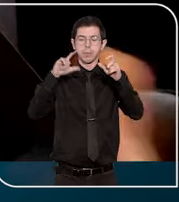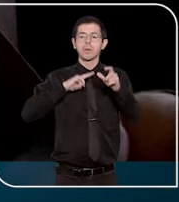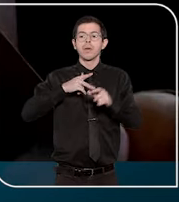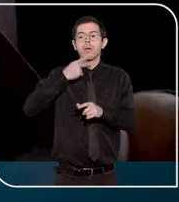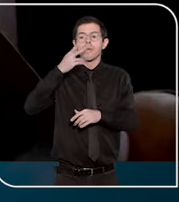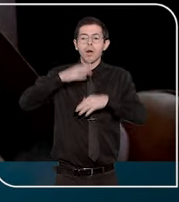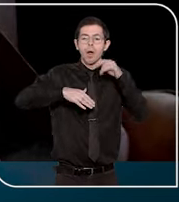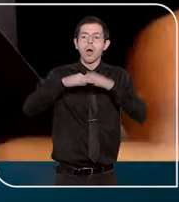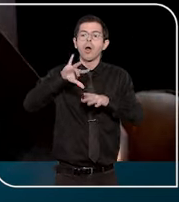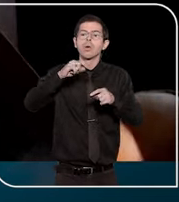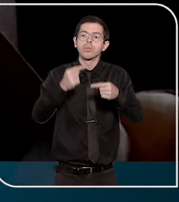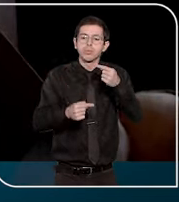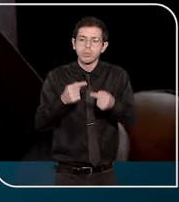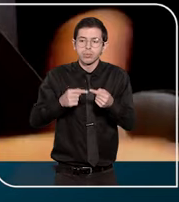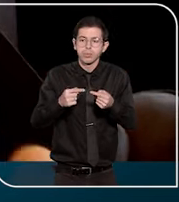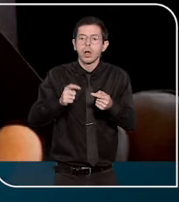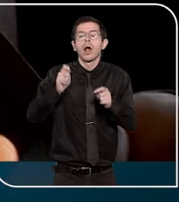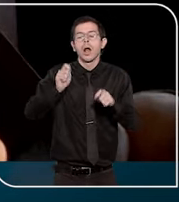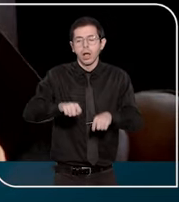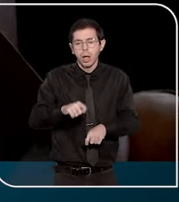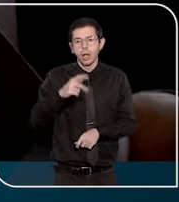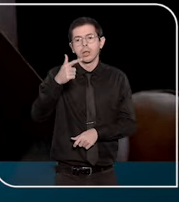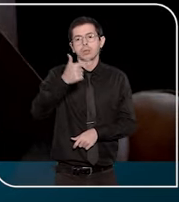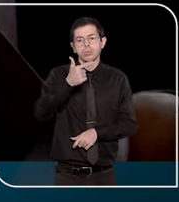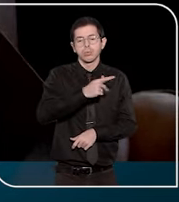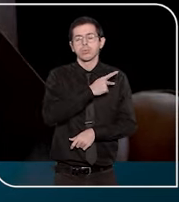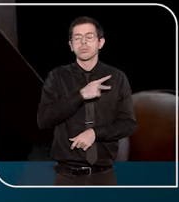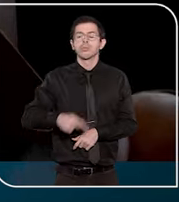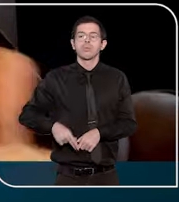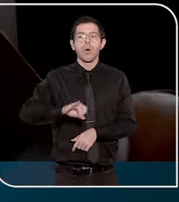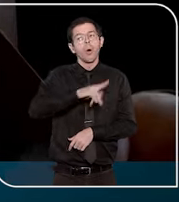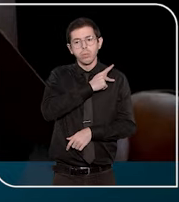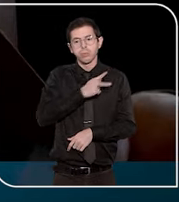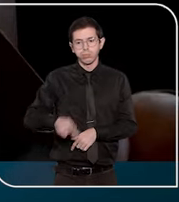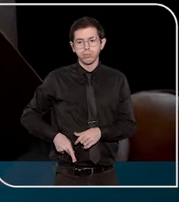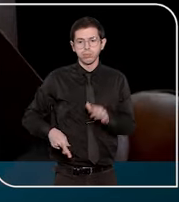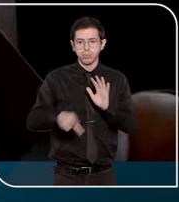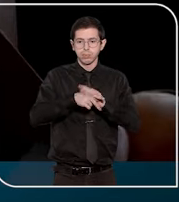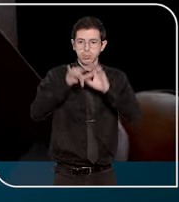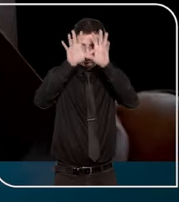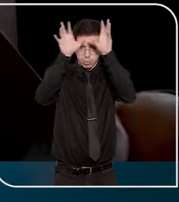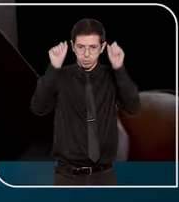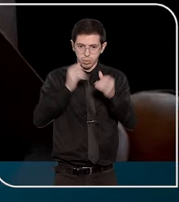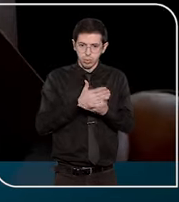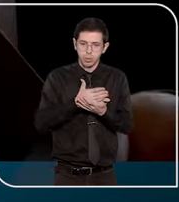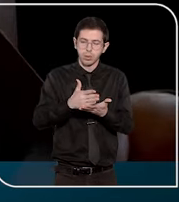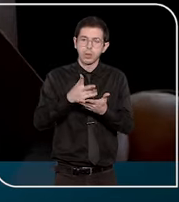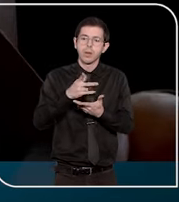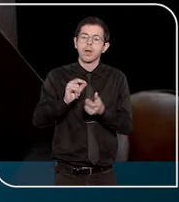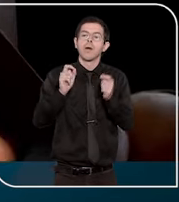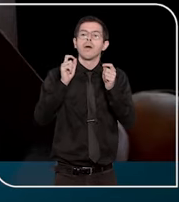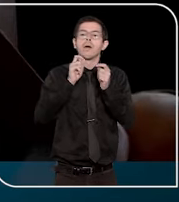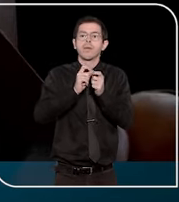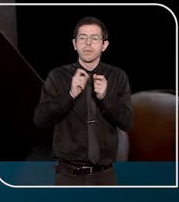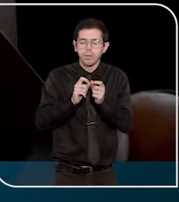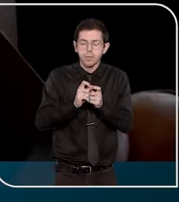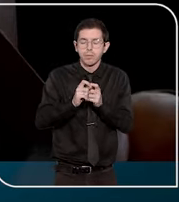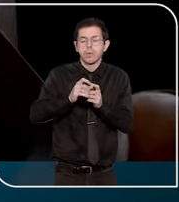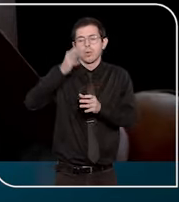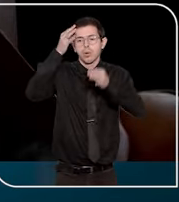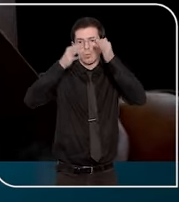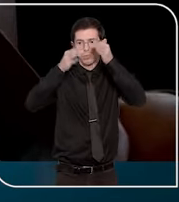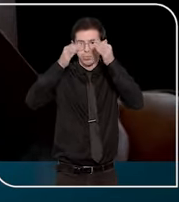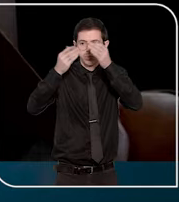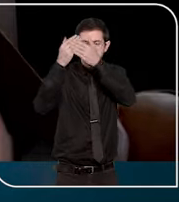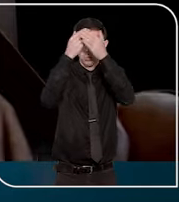discussão, aí sim o vice-presidente ou presidente desse tribunal de origem vai fazer um juízo de admissibilidade, em que